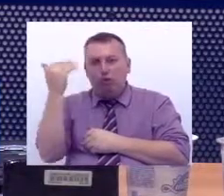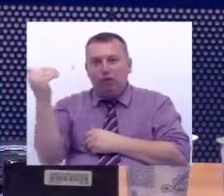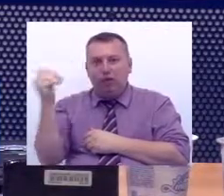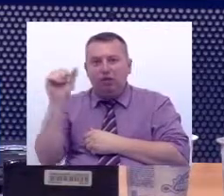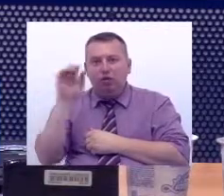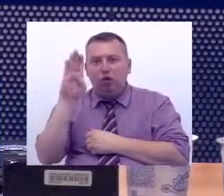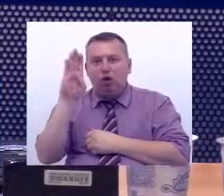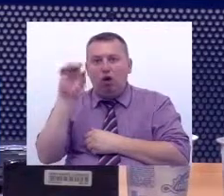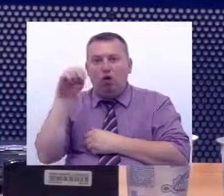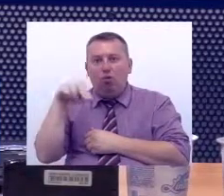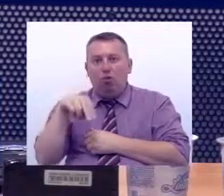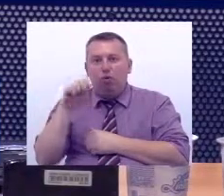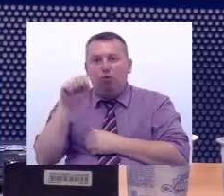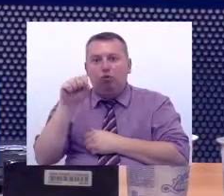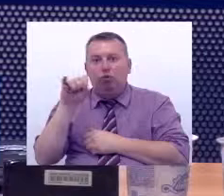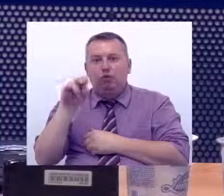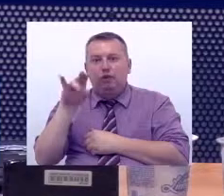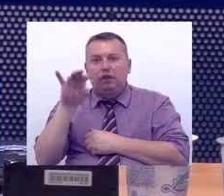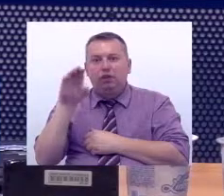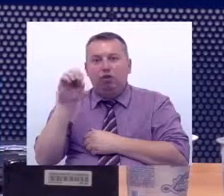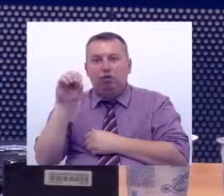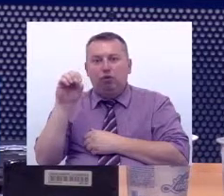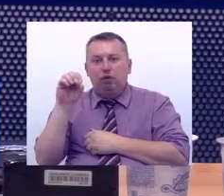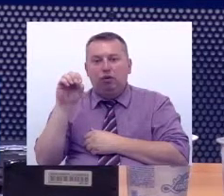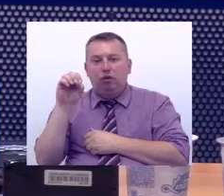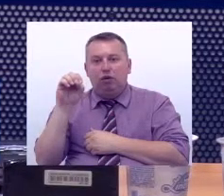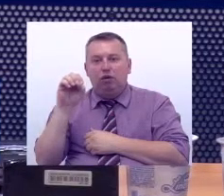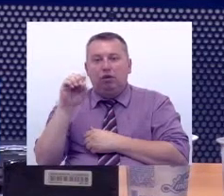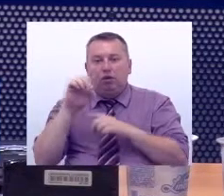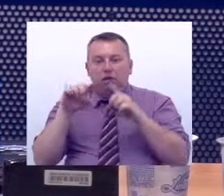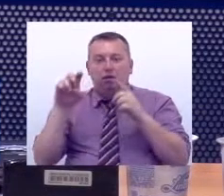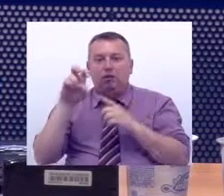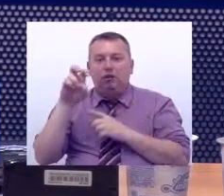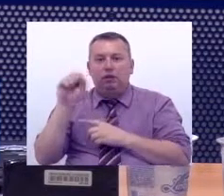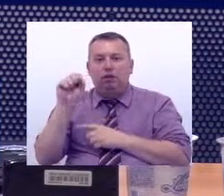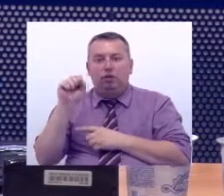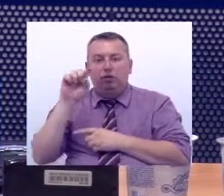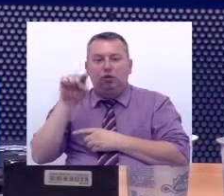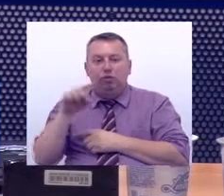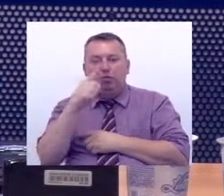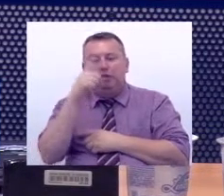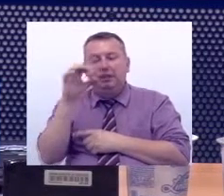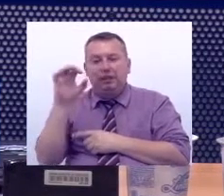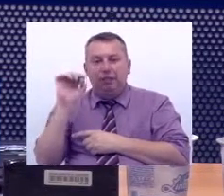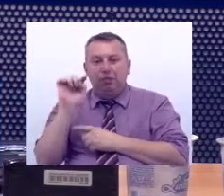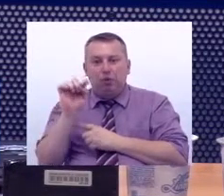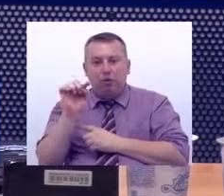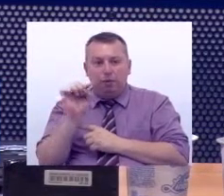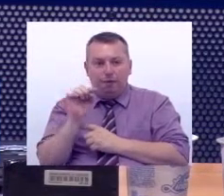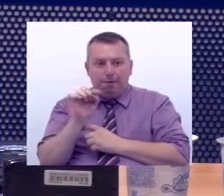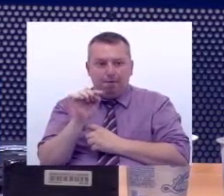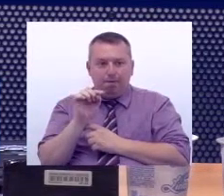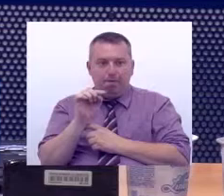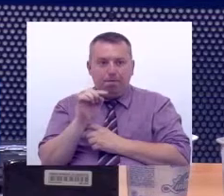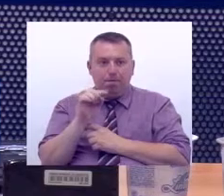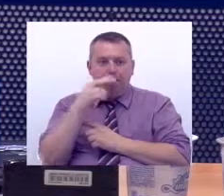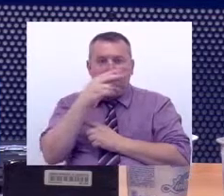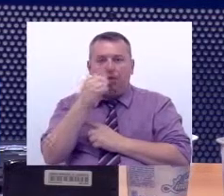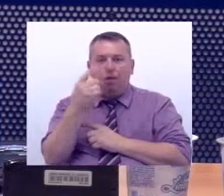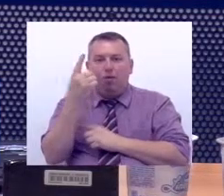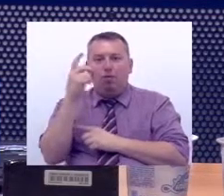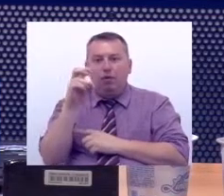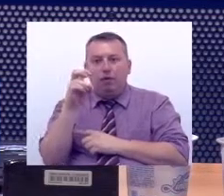convênio 2014, o valor foi R$58.100.000 e para